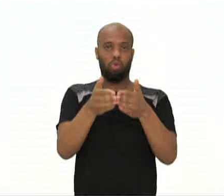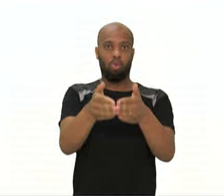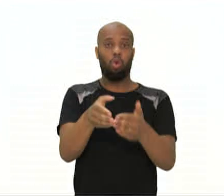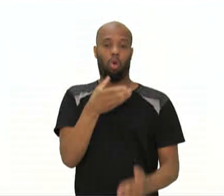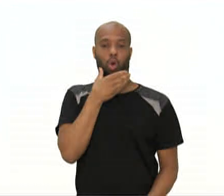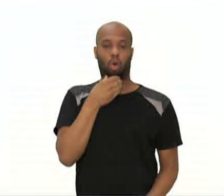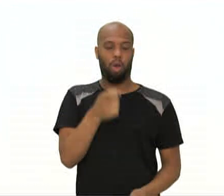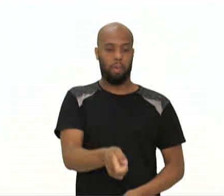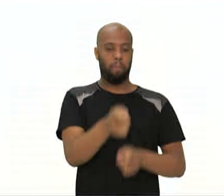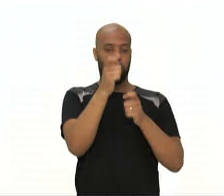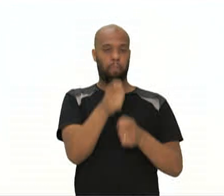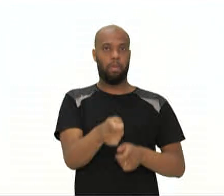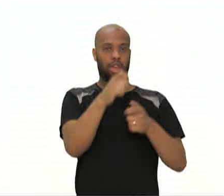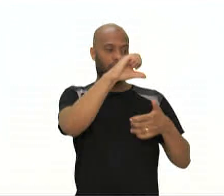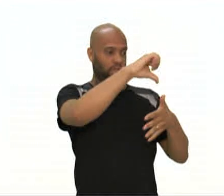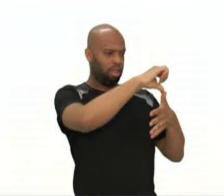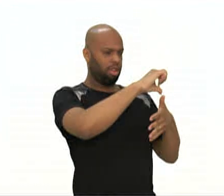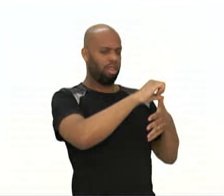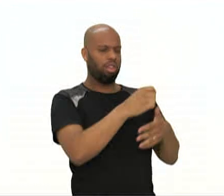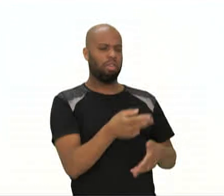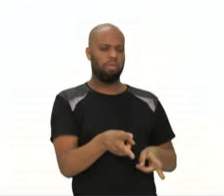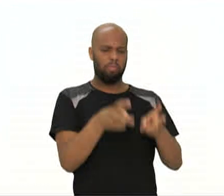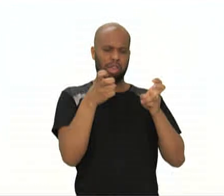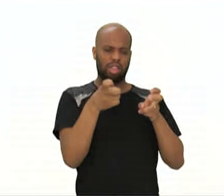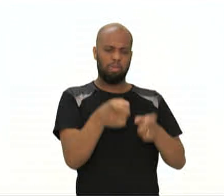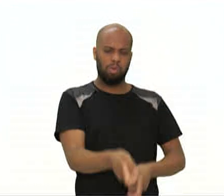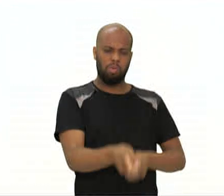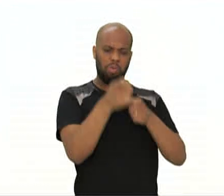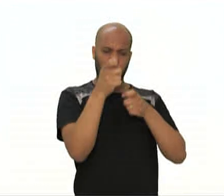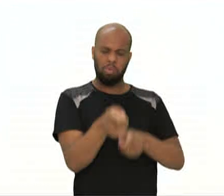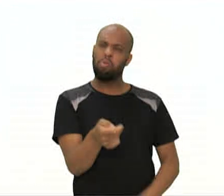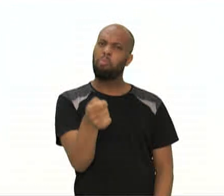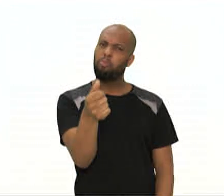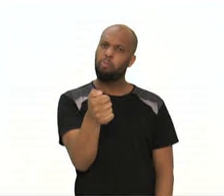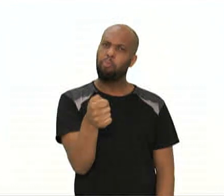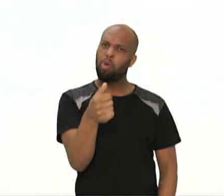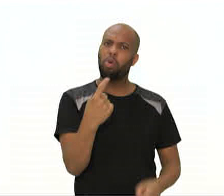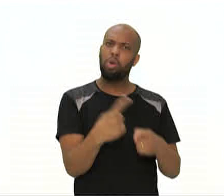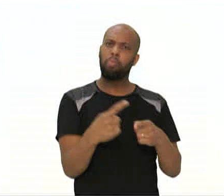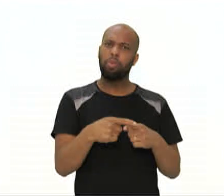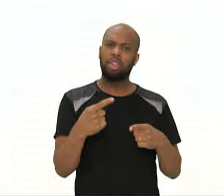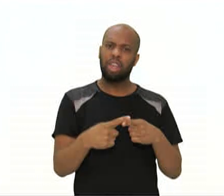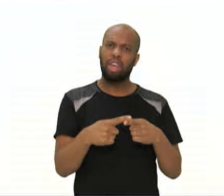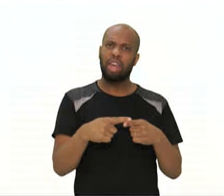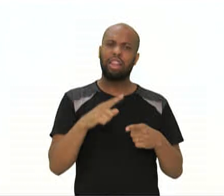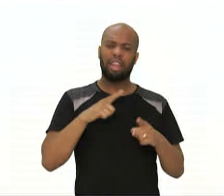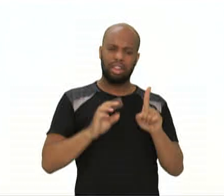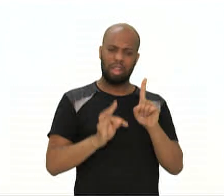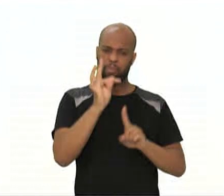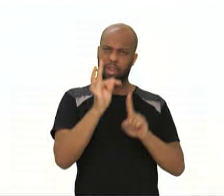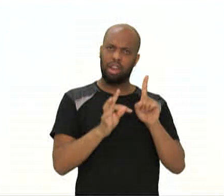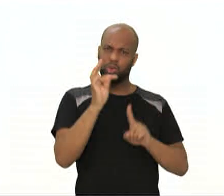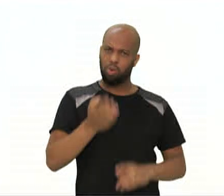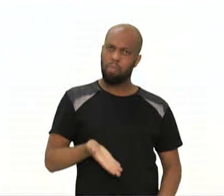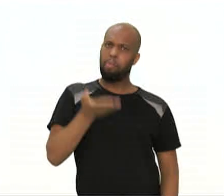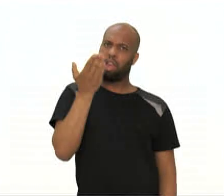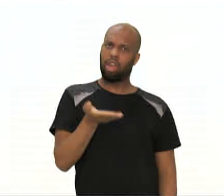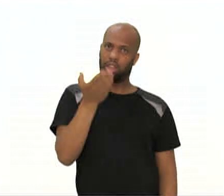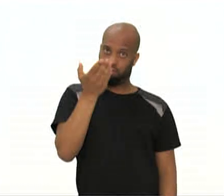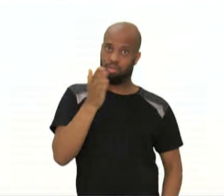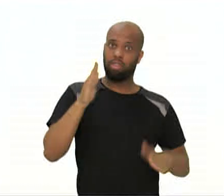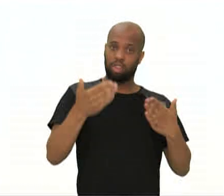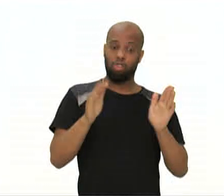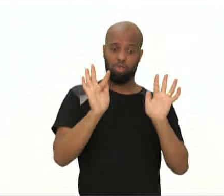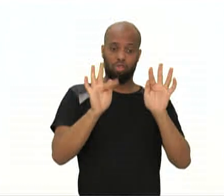Peru, observando baixas capturas, a ocorrência de temperaturas mais altas que o normal no mar, normalmente